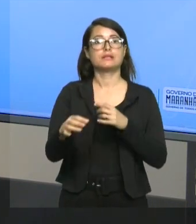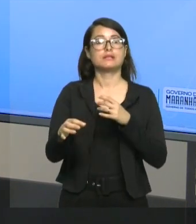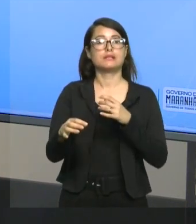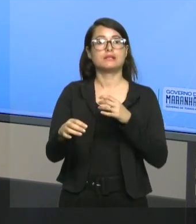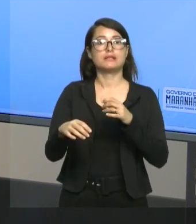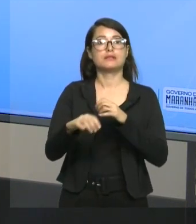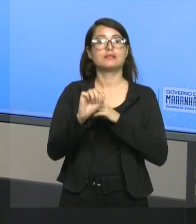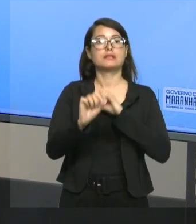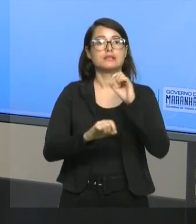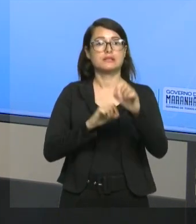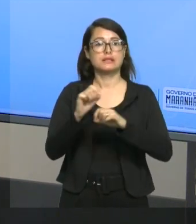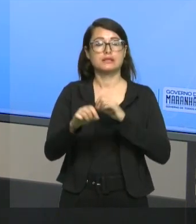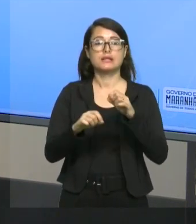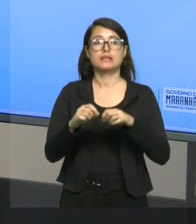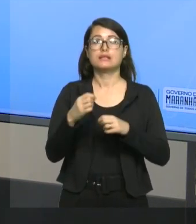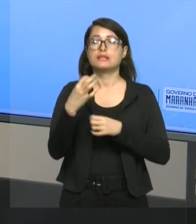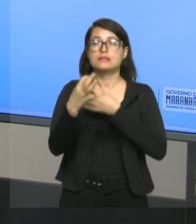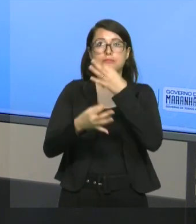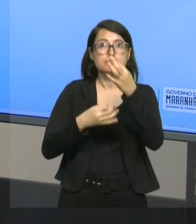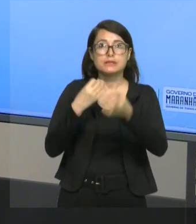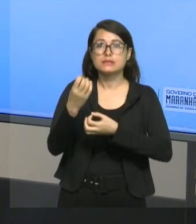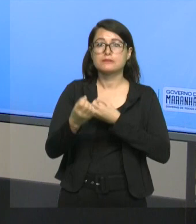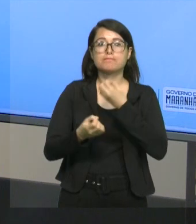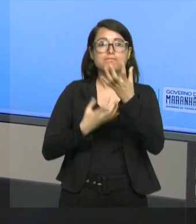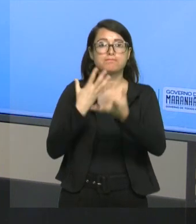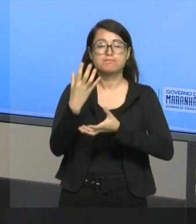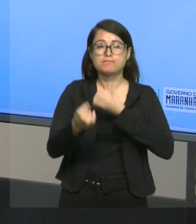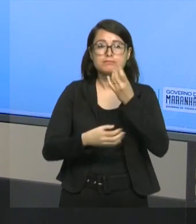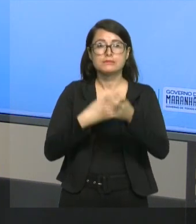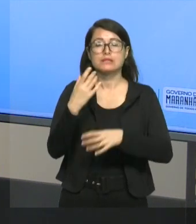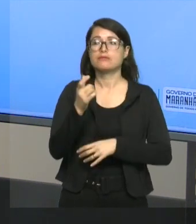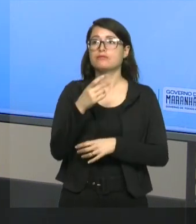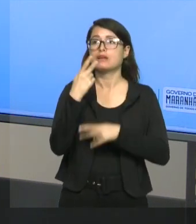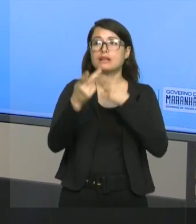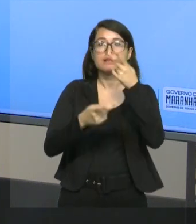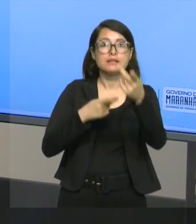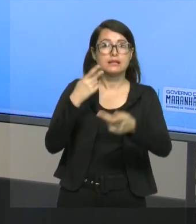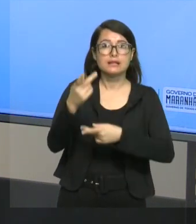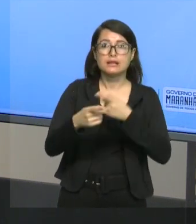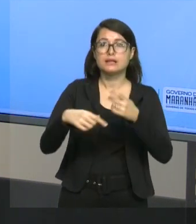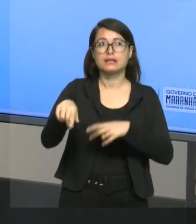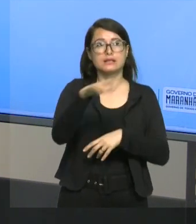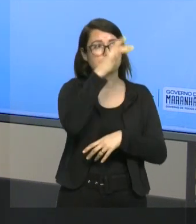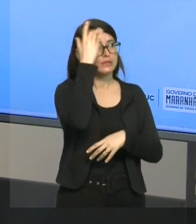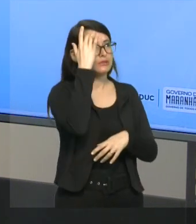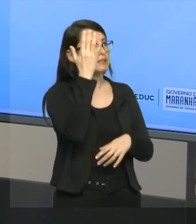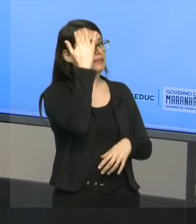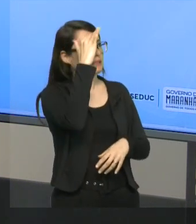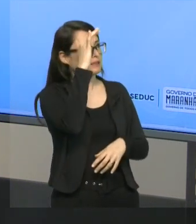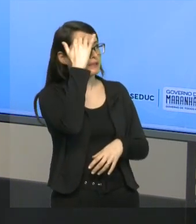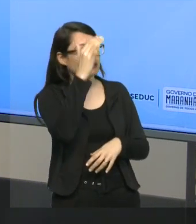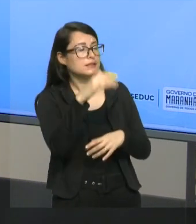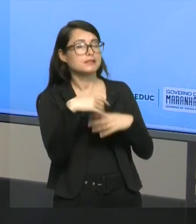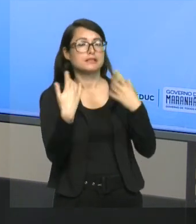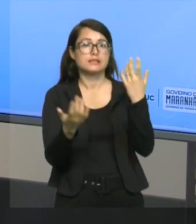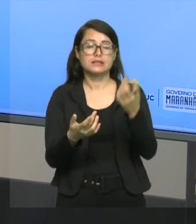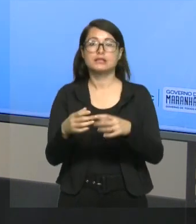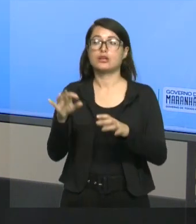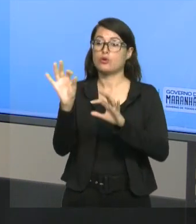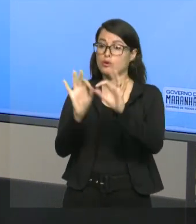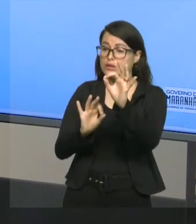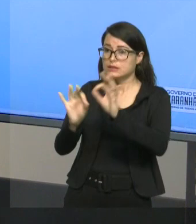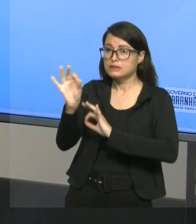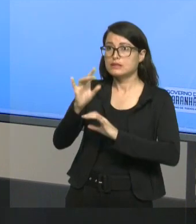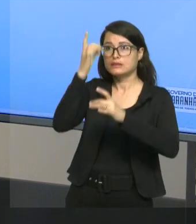para redigir bons textos, para falar e ser entendido. Se nós não organizarmos as nossas